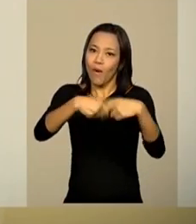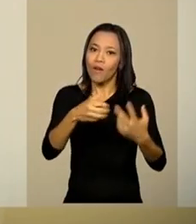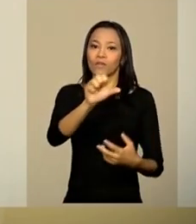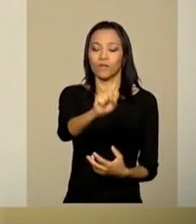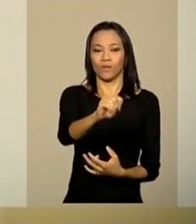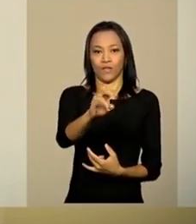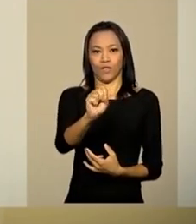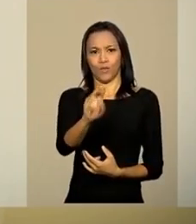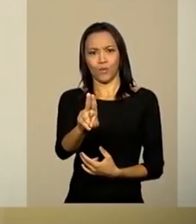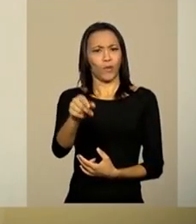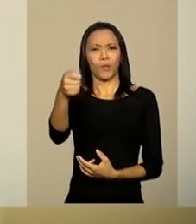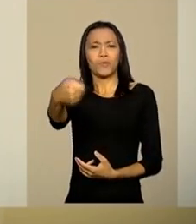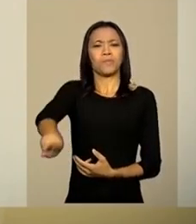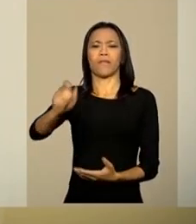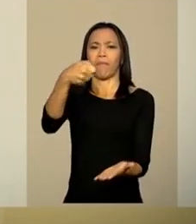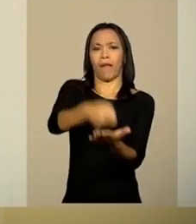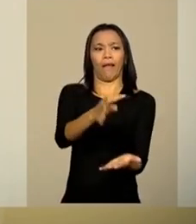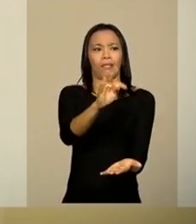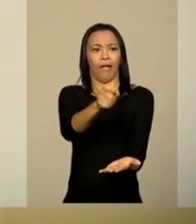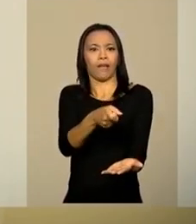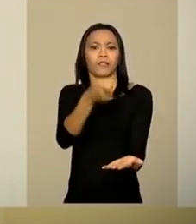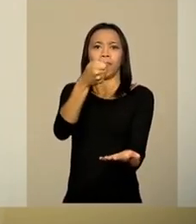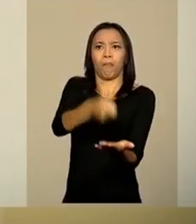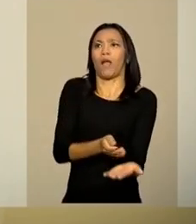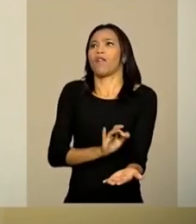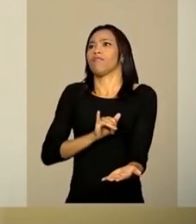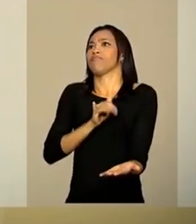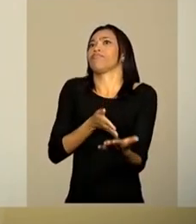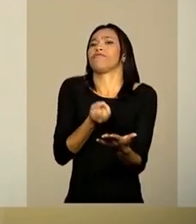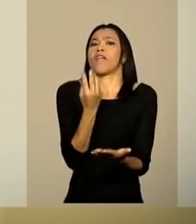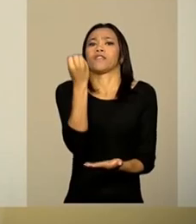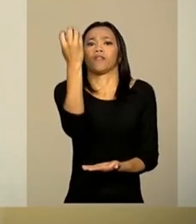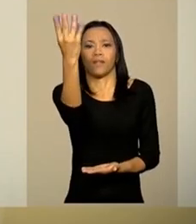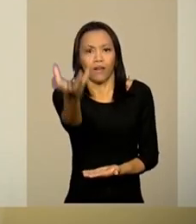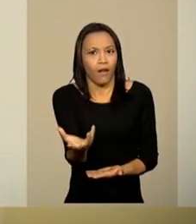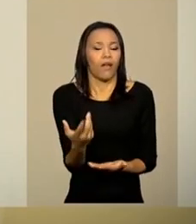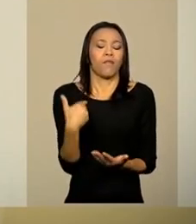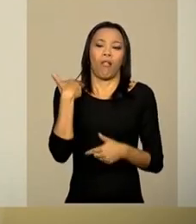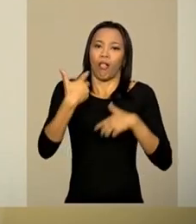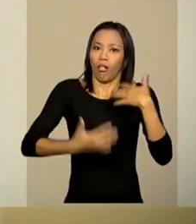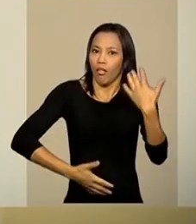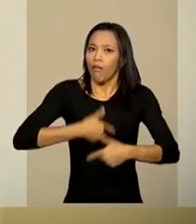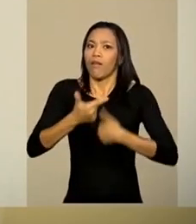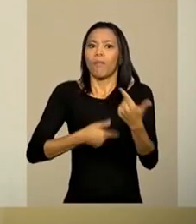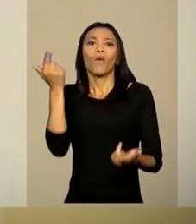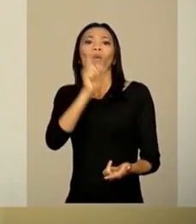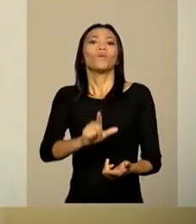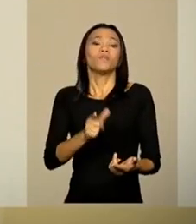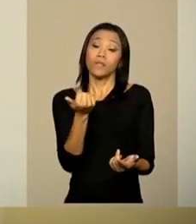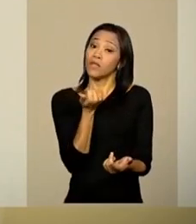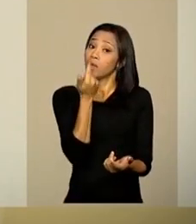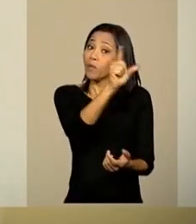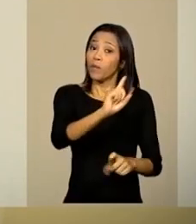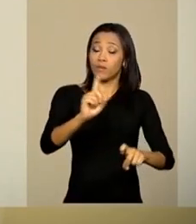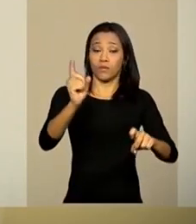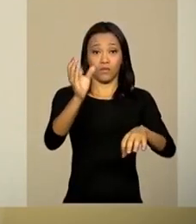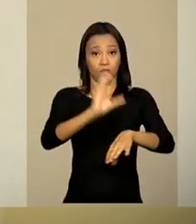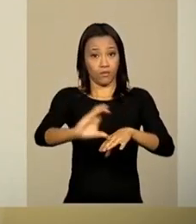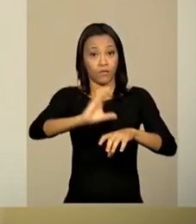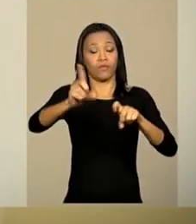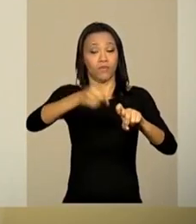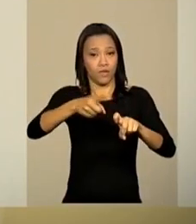sem pagar mais taxas e viajar, que o Daniel pudesse ter acesso a um outro curso de